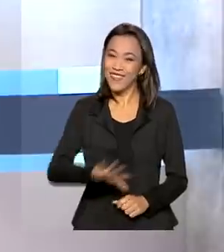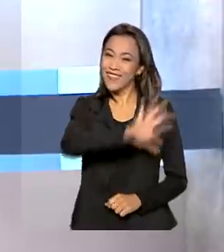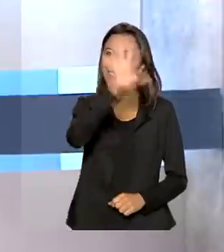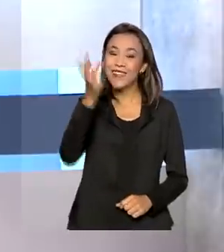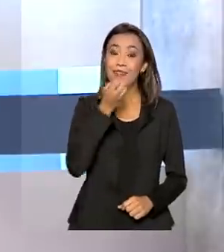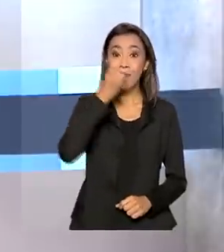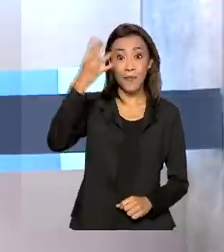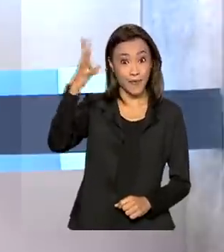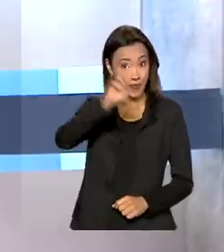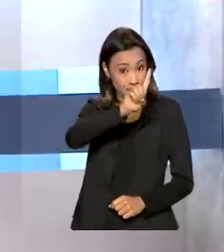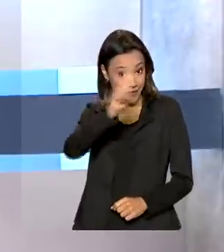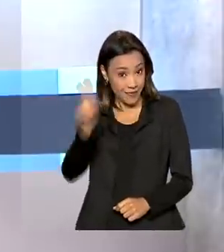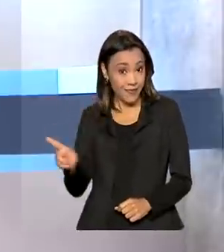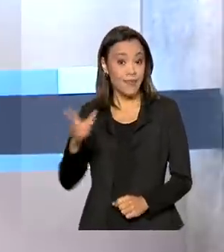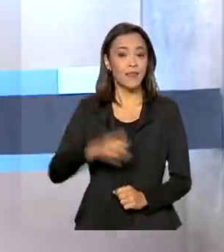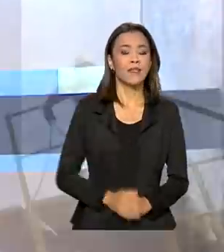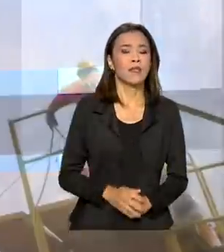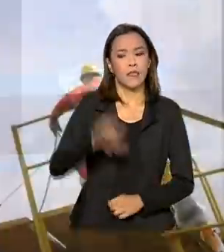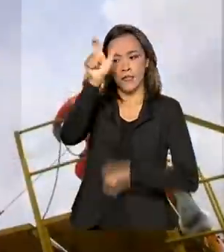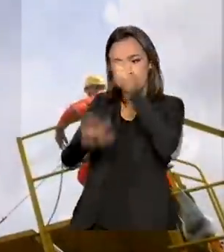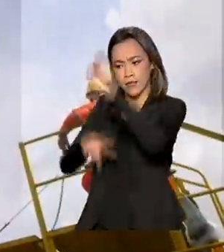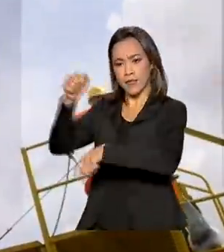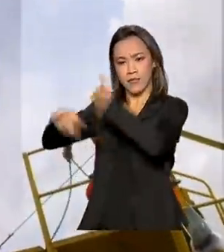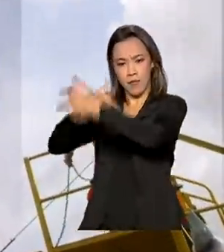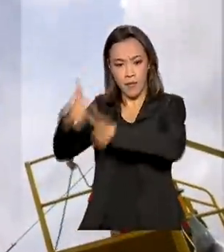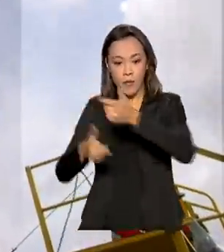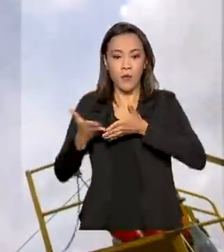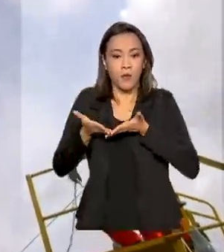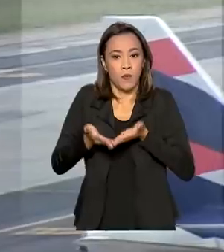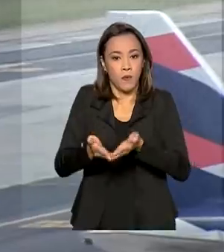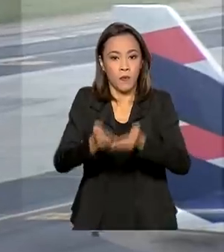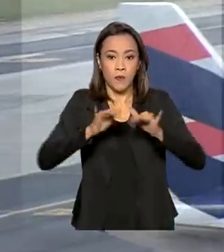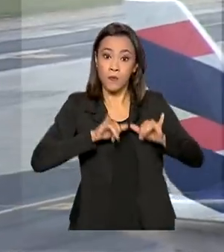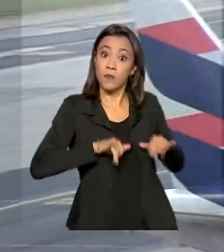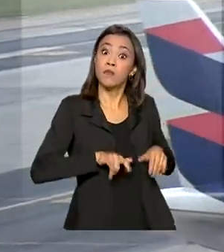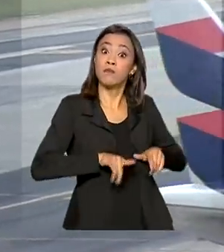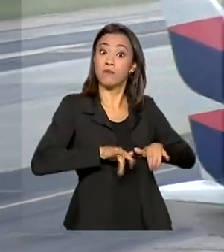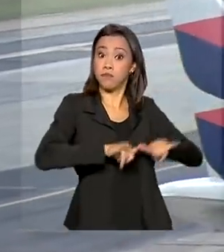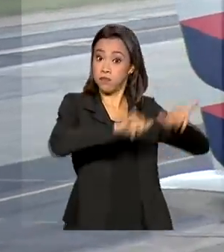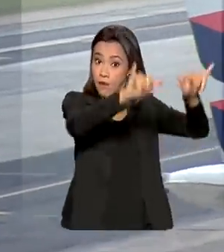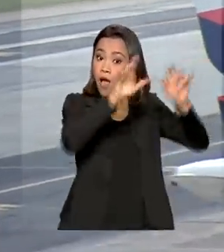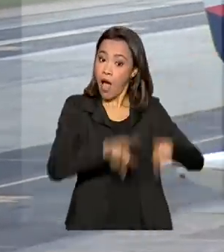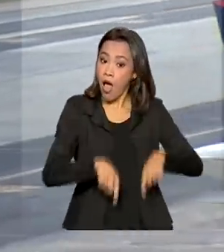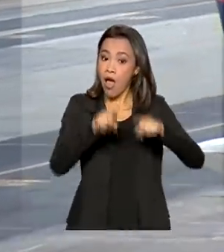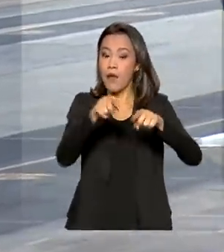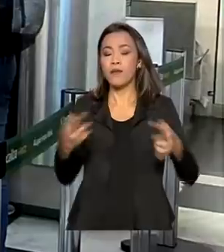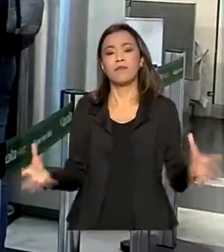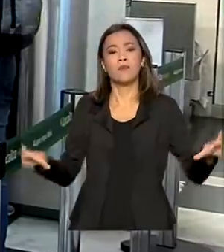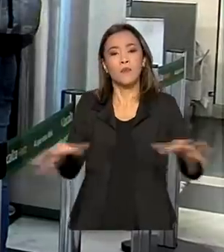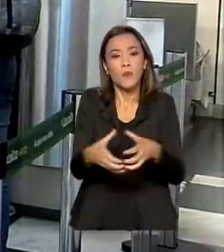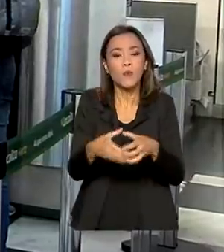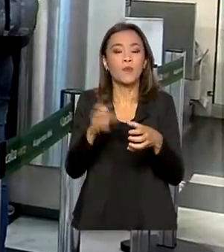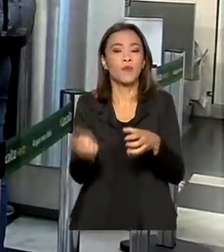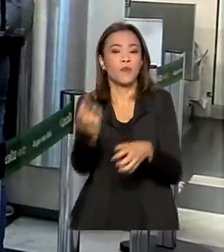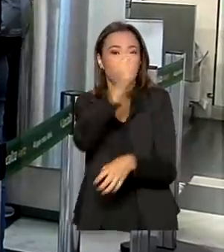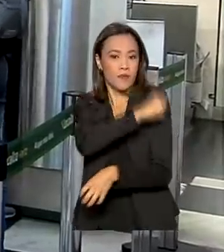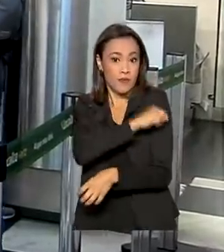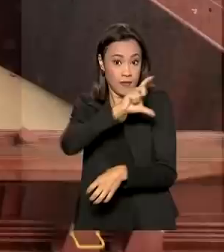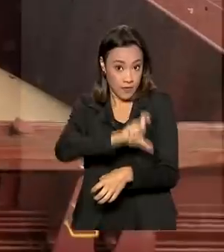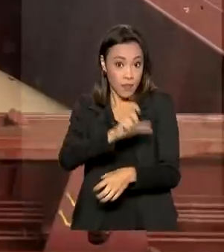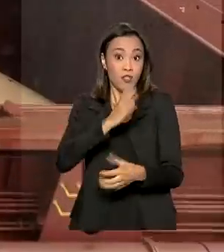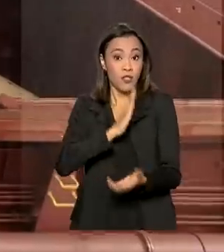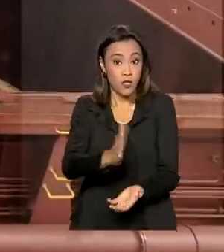Olá, bom dia. Trabalhadores de portos e aeroportos são incluídos na campanha de vacinação contra a Covid e